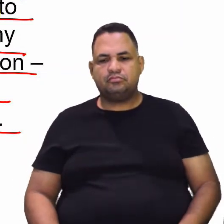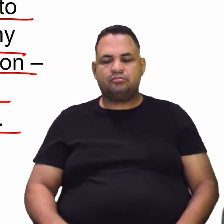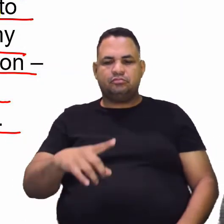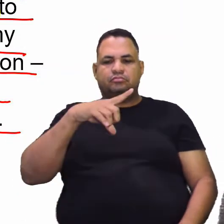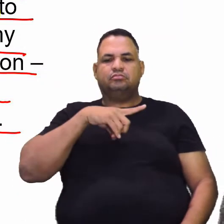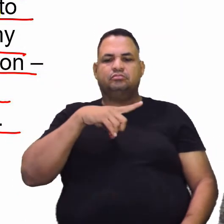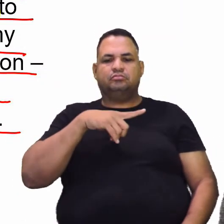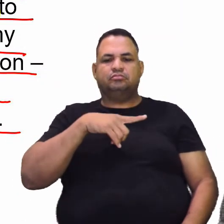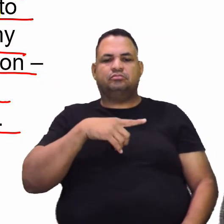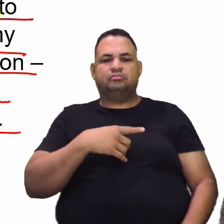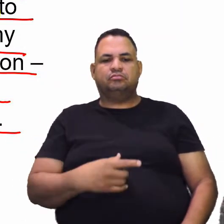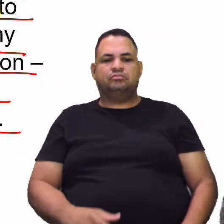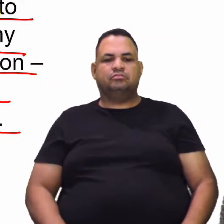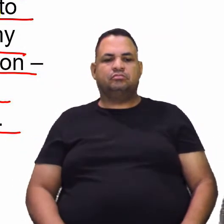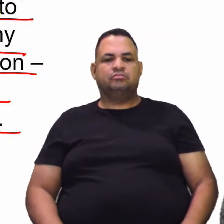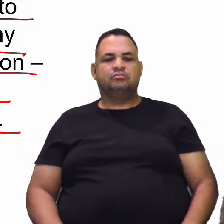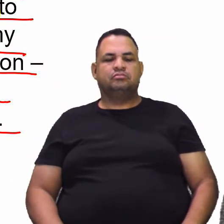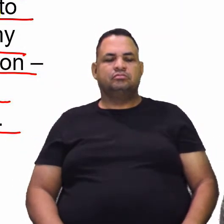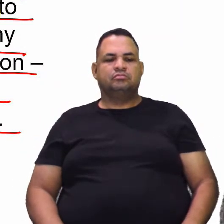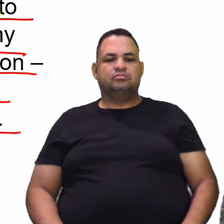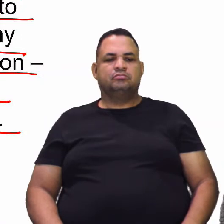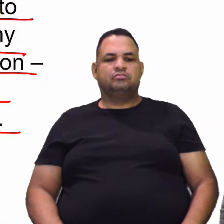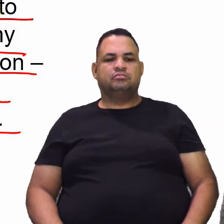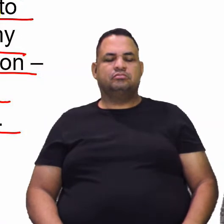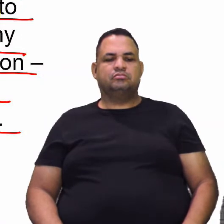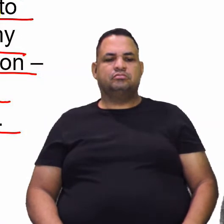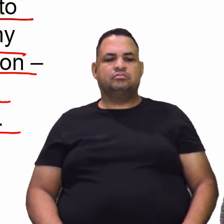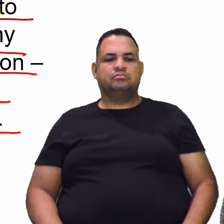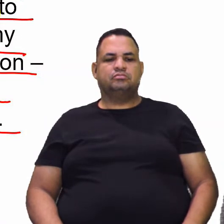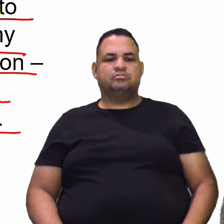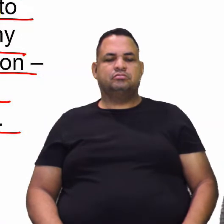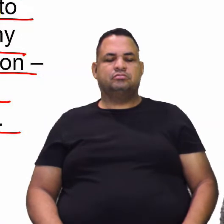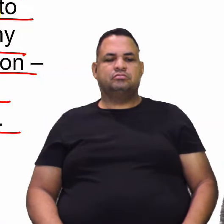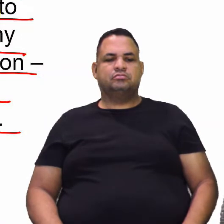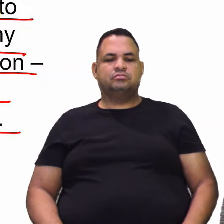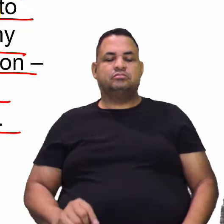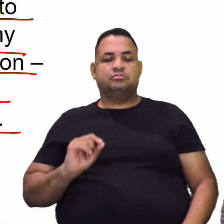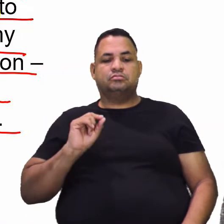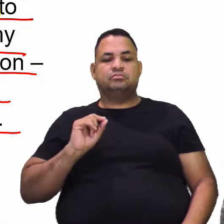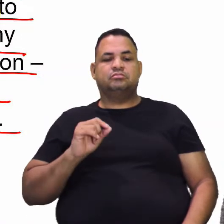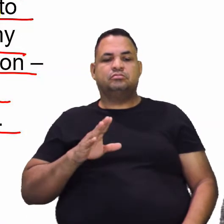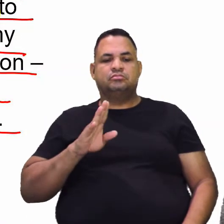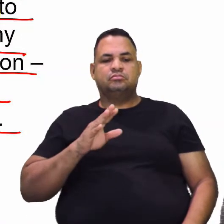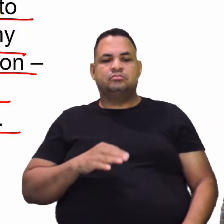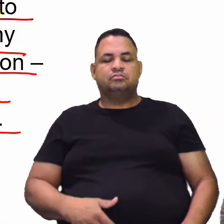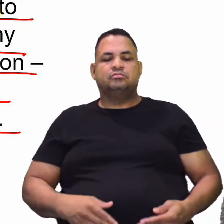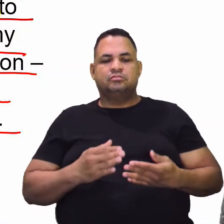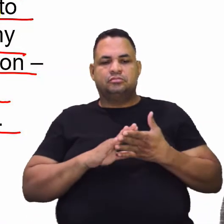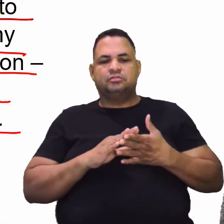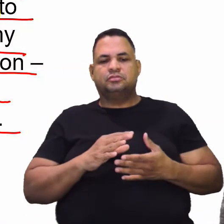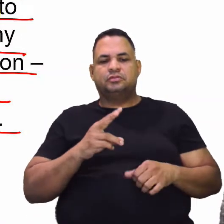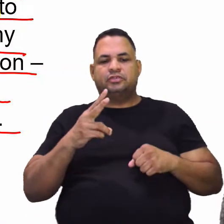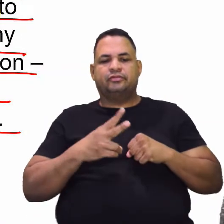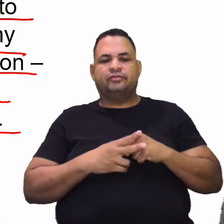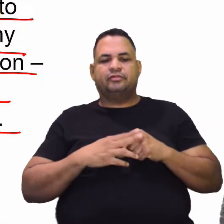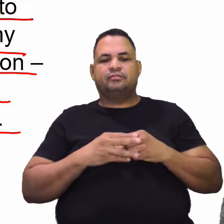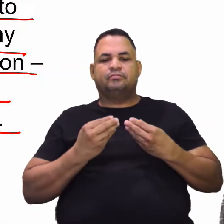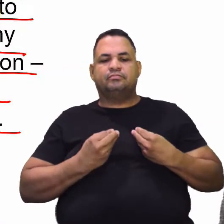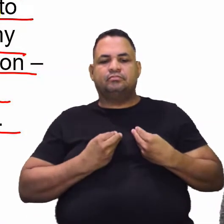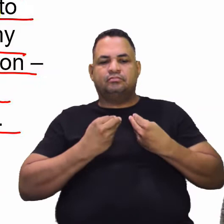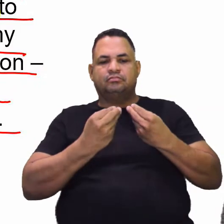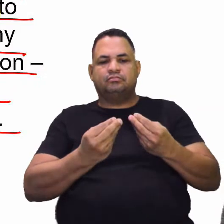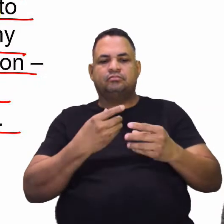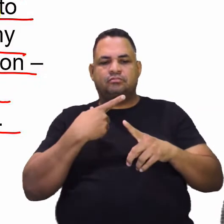vai ter, que é o gives. Gives é o quê? É o verbo dar, que tá com S no